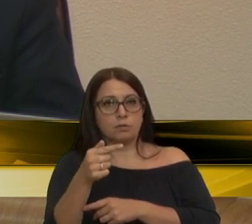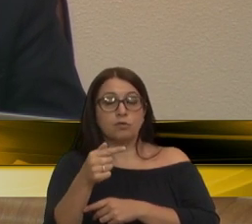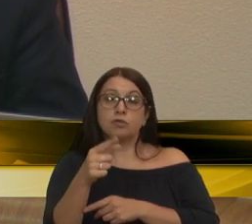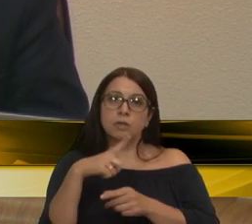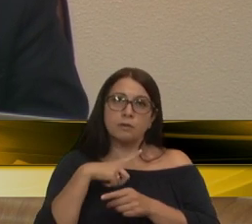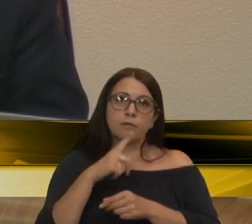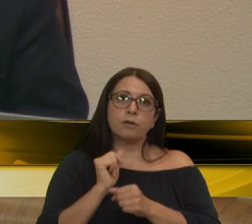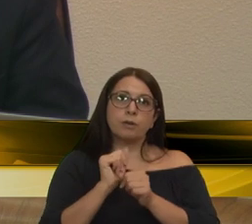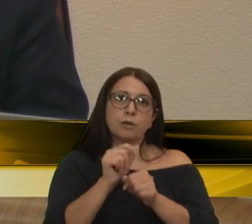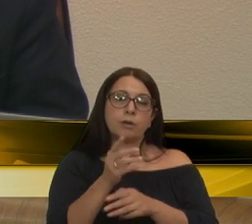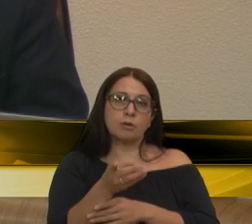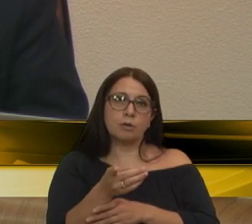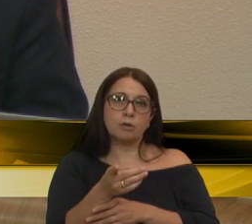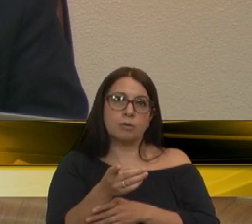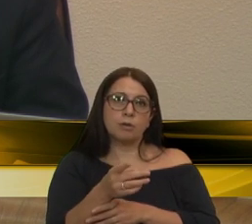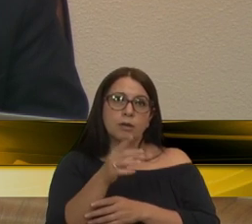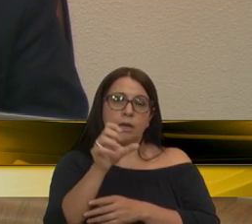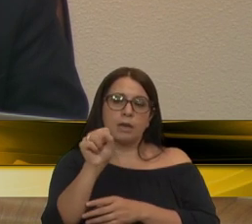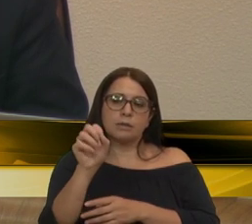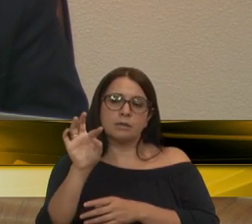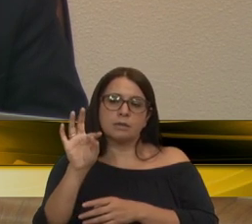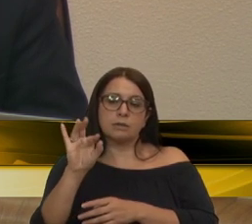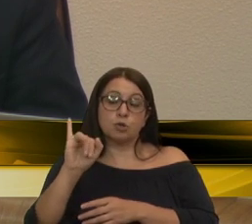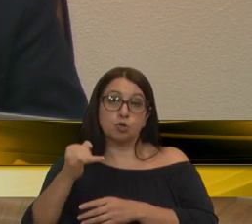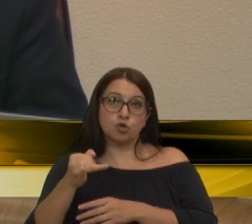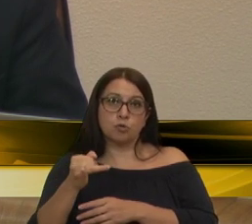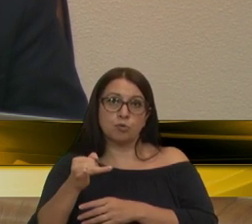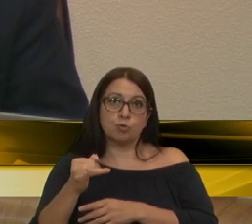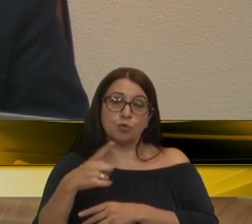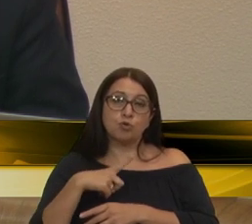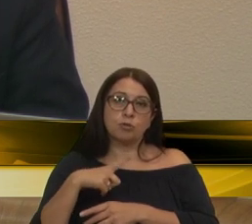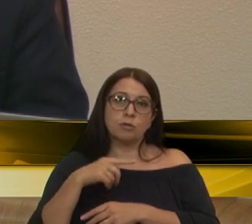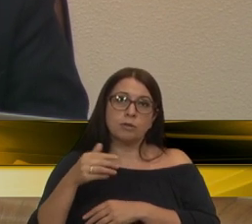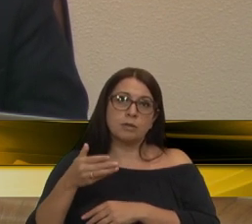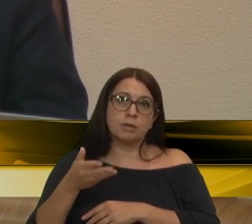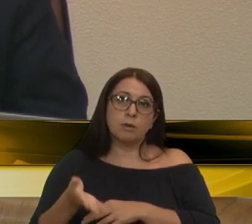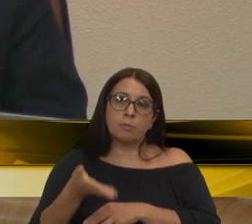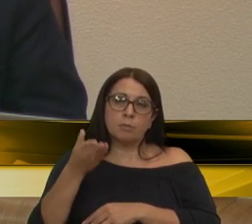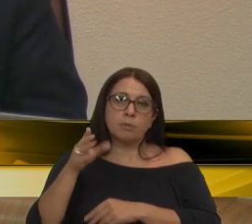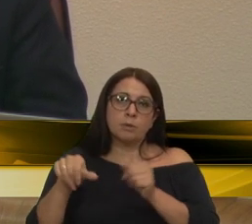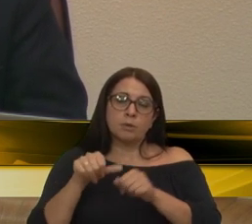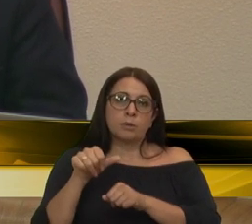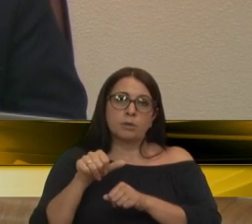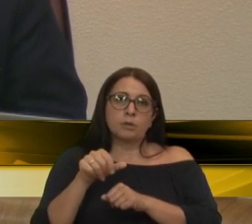e subiu ao STJ, onde tomou o número